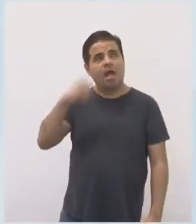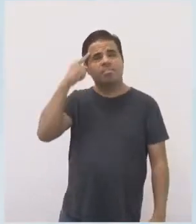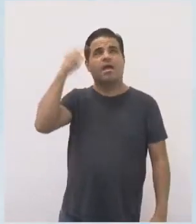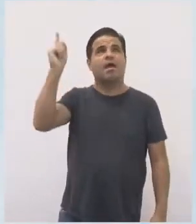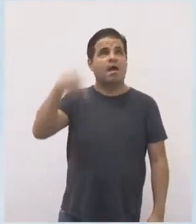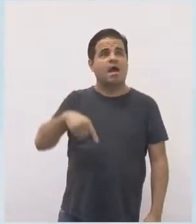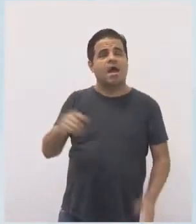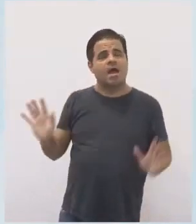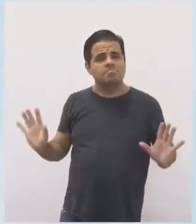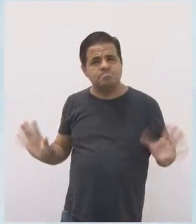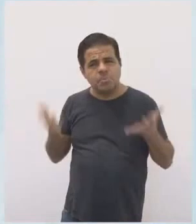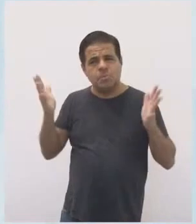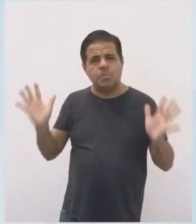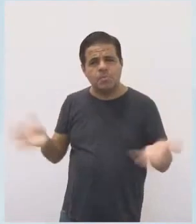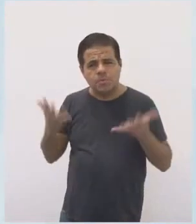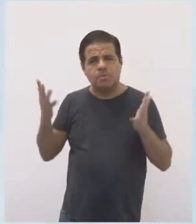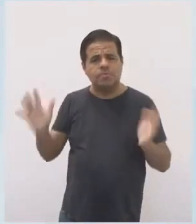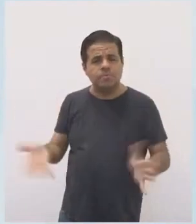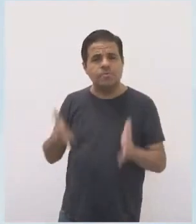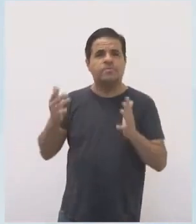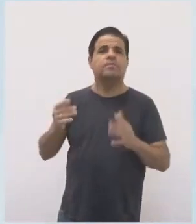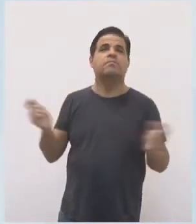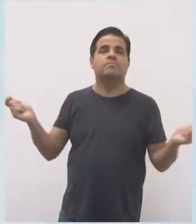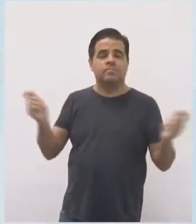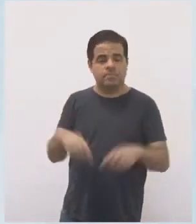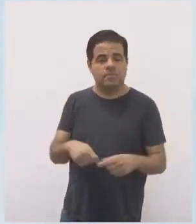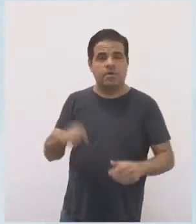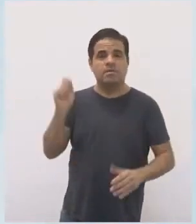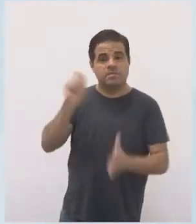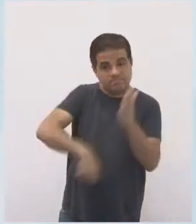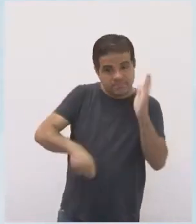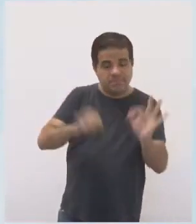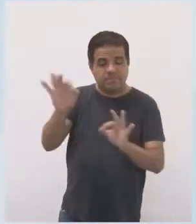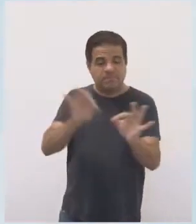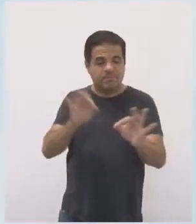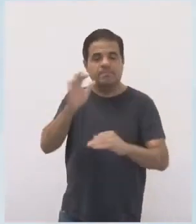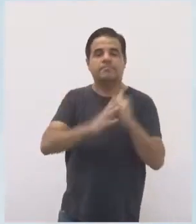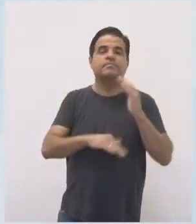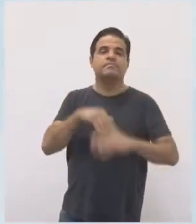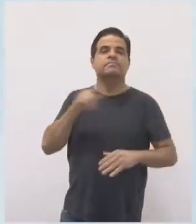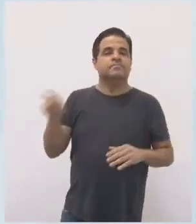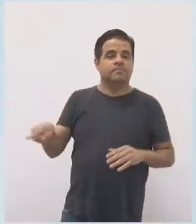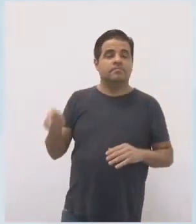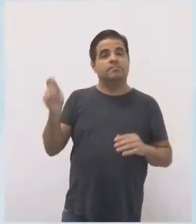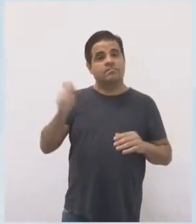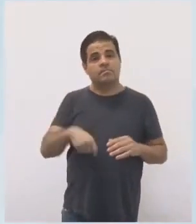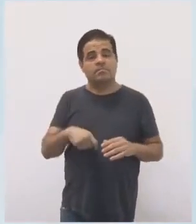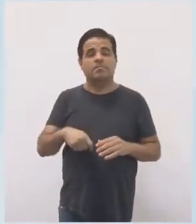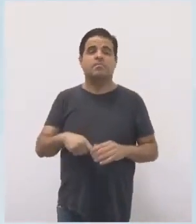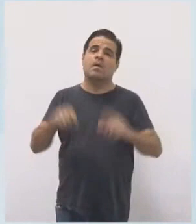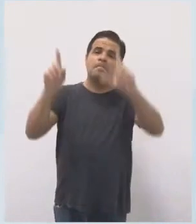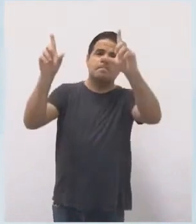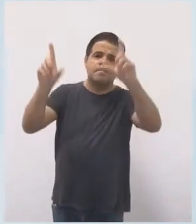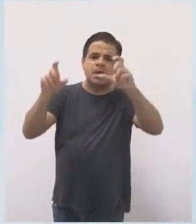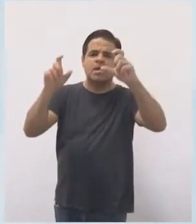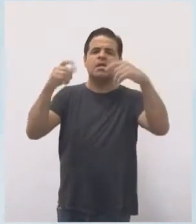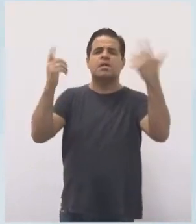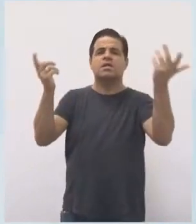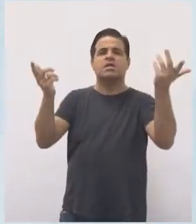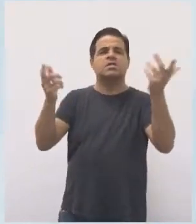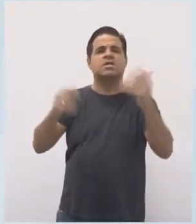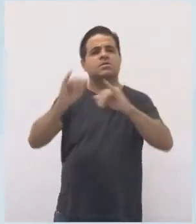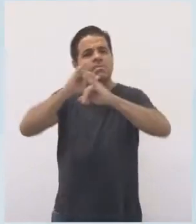é incentivar que possa se fazer registro dessas ações. Então, pode ser o print de uma tela, né, de